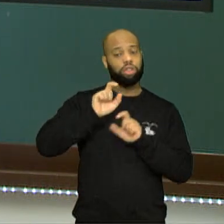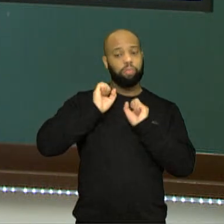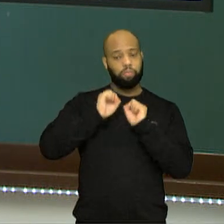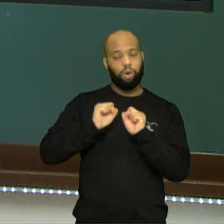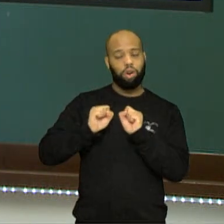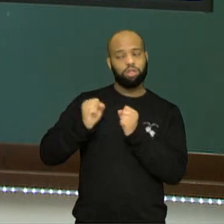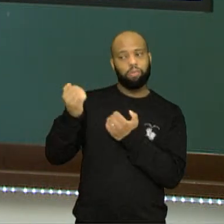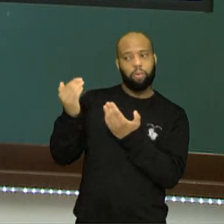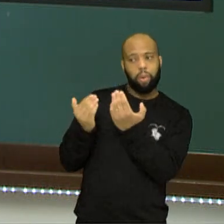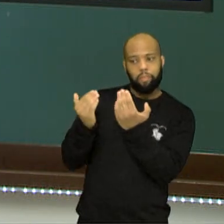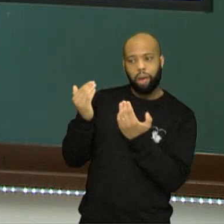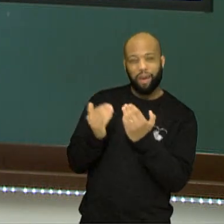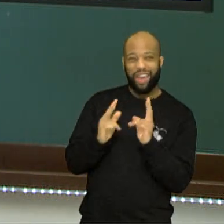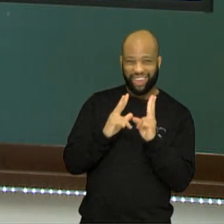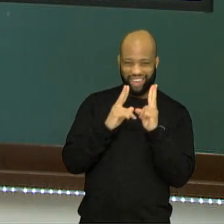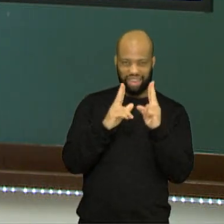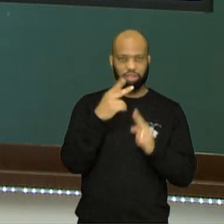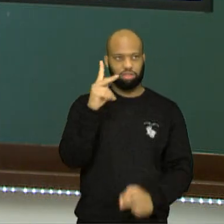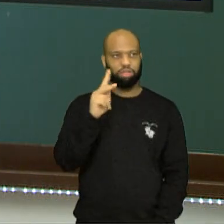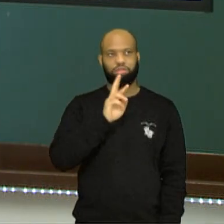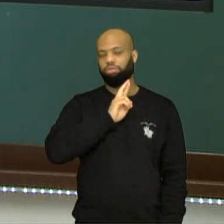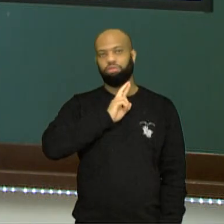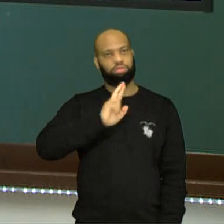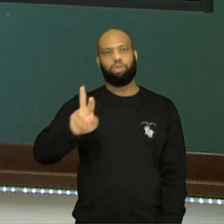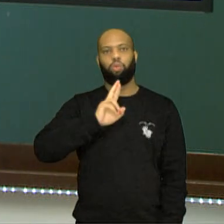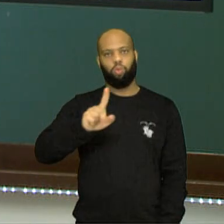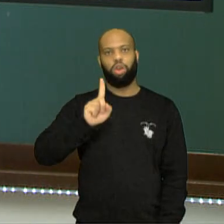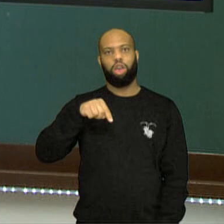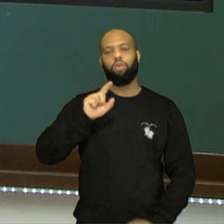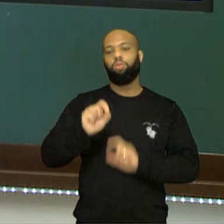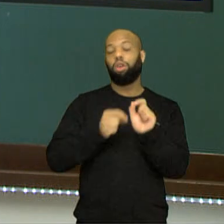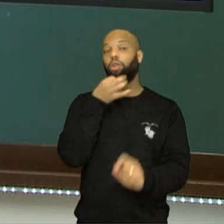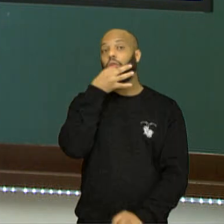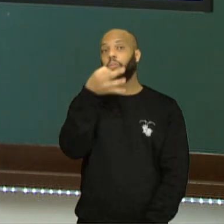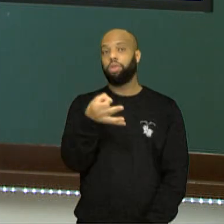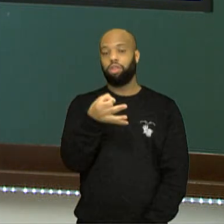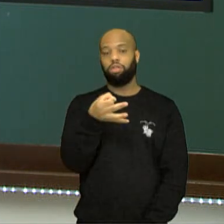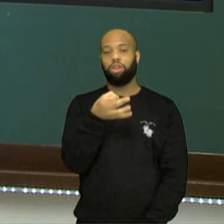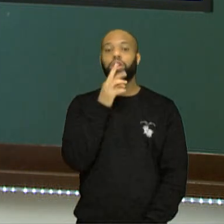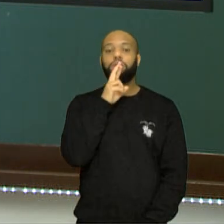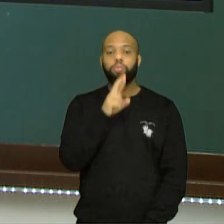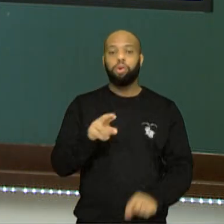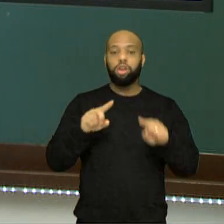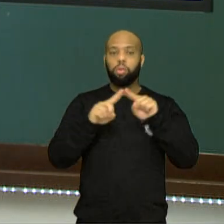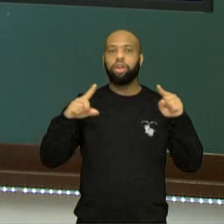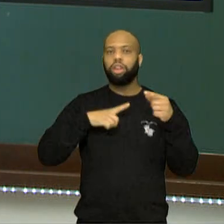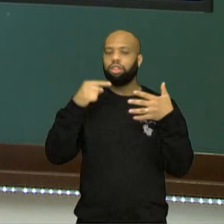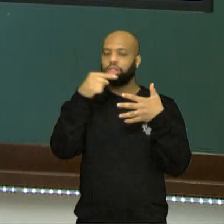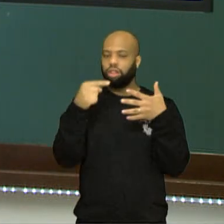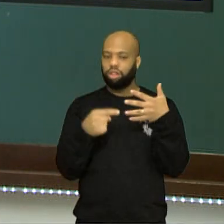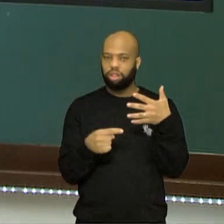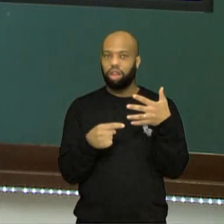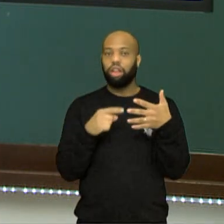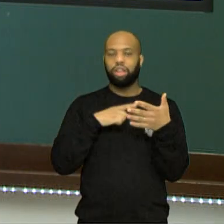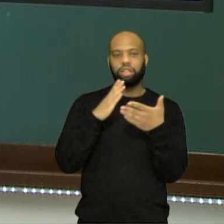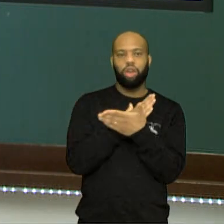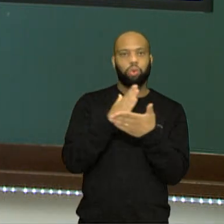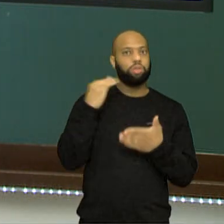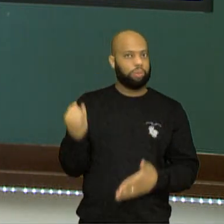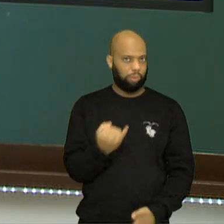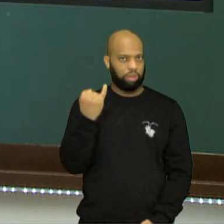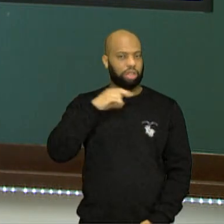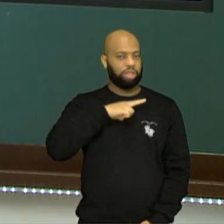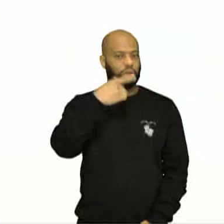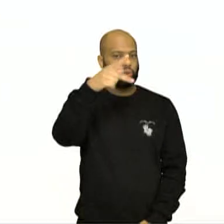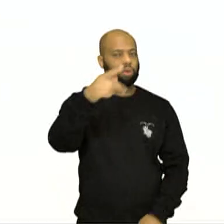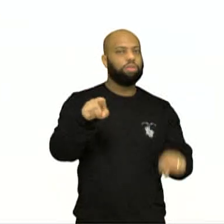discursiva, né, pessoal? Então não vai estar exatamente como o professor colocou, mas tem que ter elementos base aqui nas respostas de